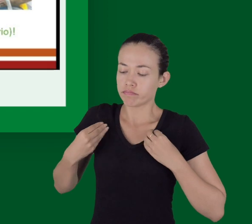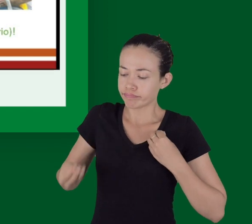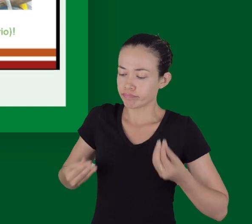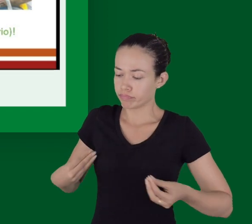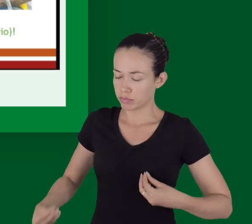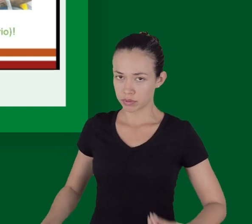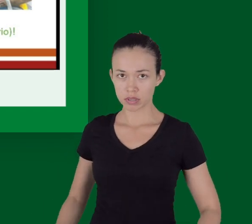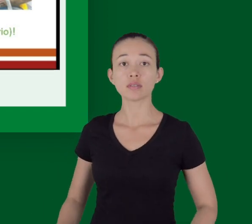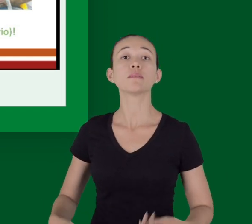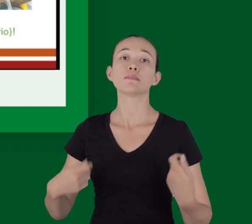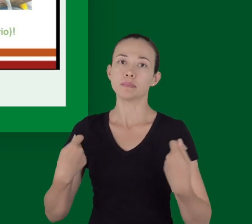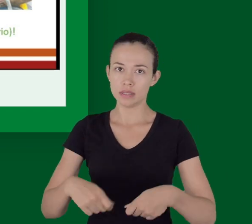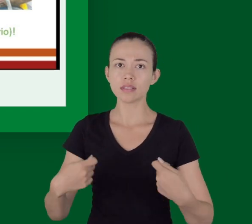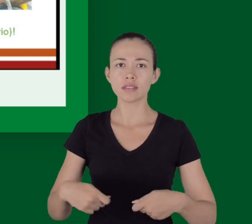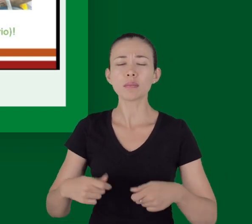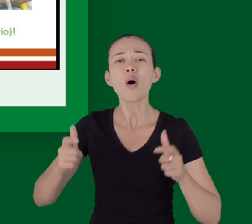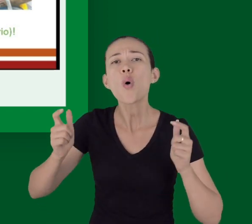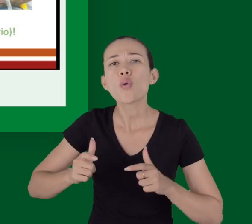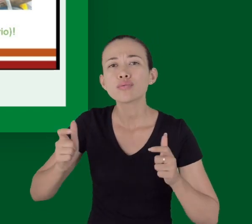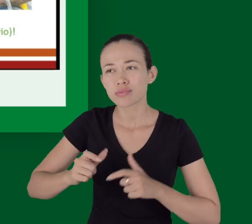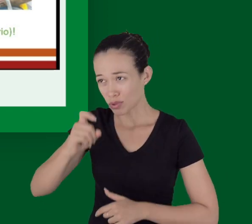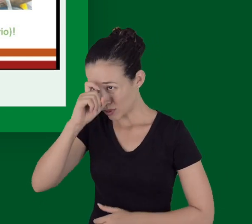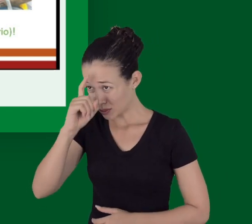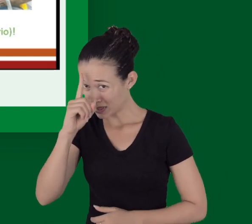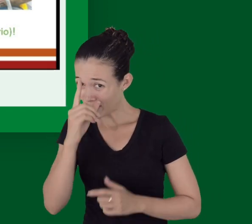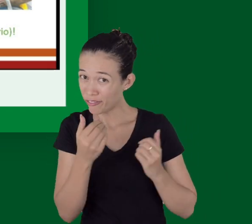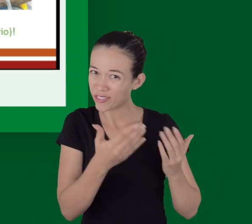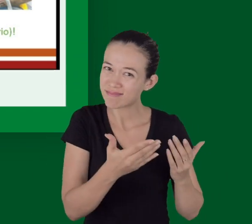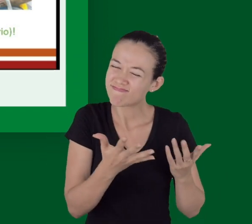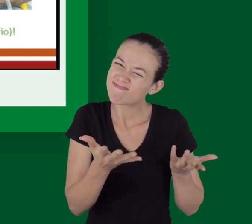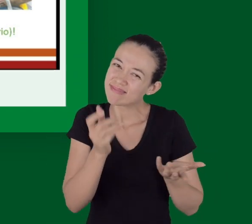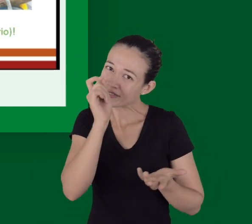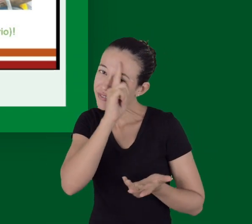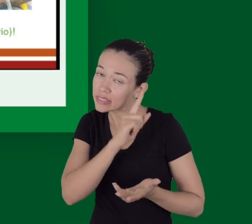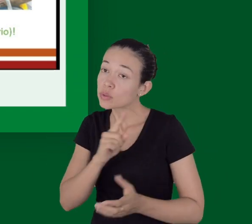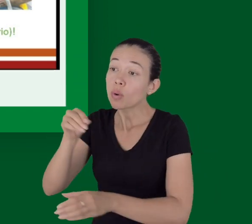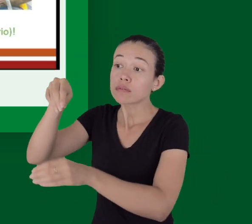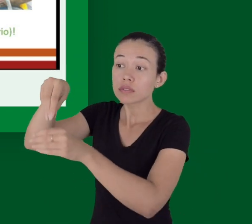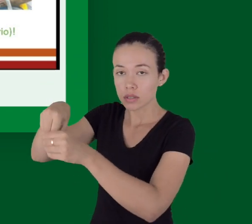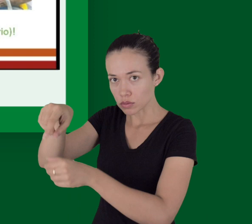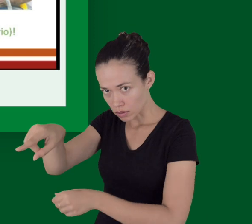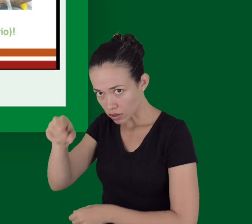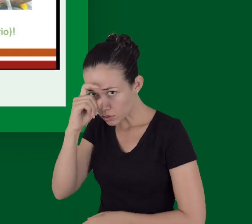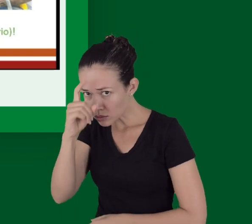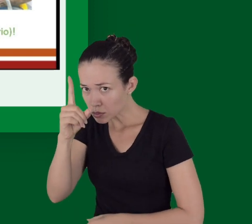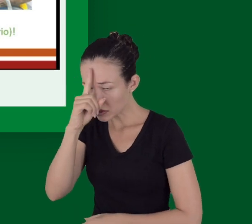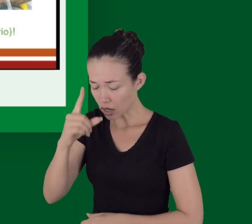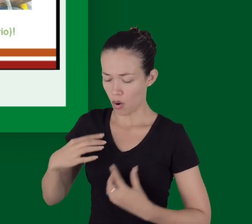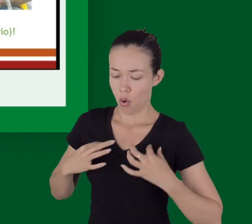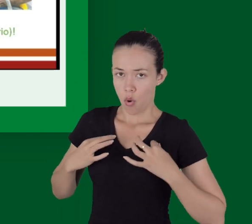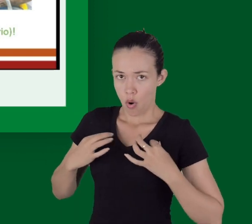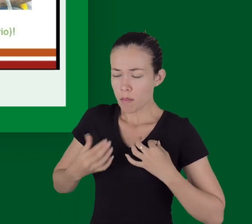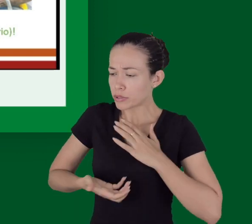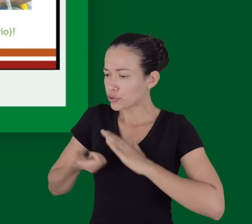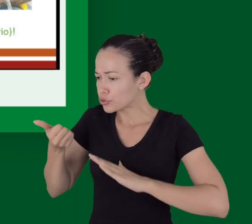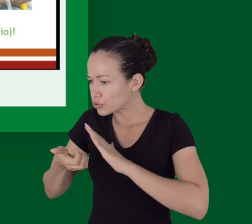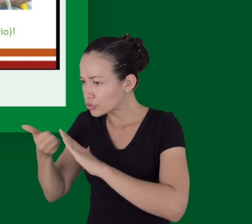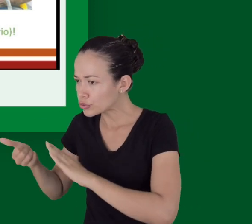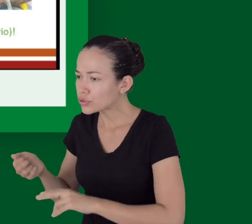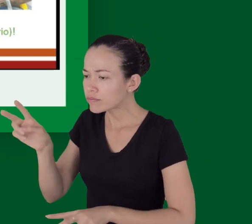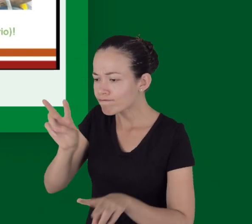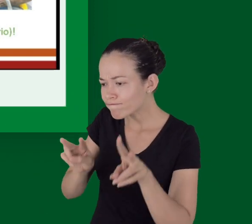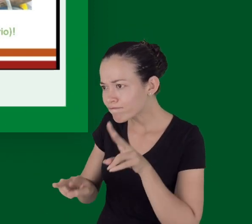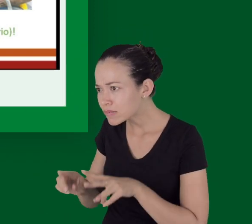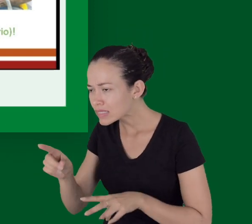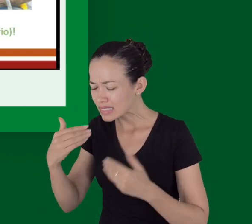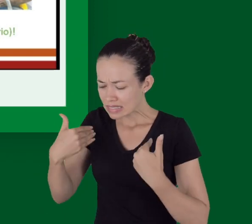fica muito fácil no ambiente pré-hospitalar, às vezes fica um pouco mais factível isso lá dentro do intra-hospitalar, mas ele precisa ocorrer, em algum